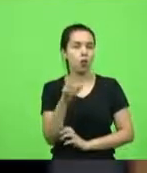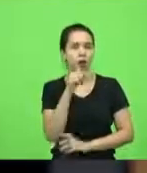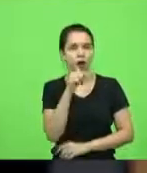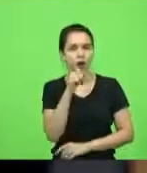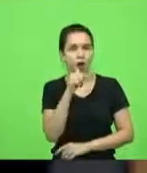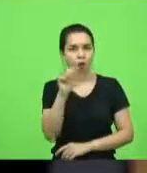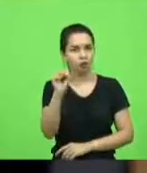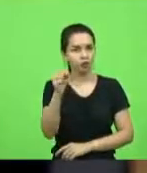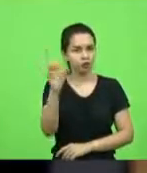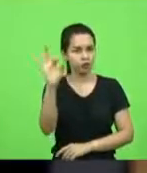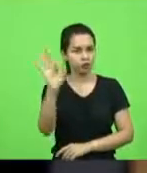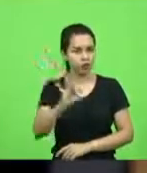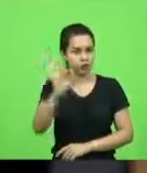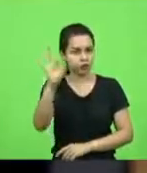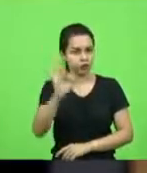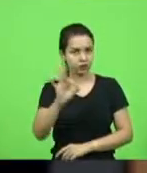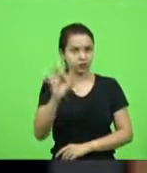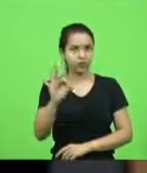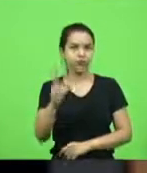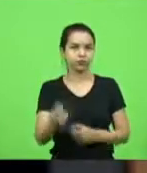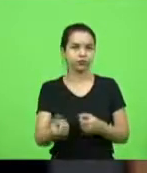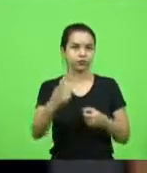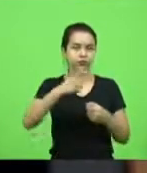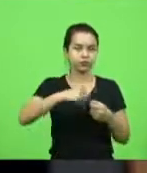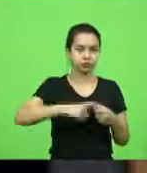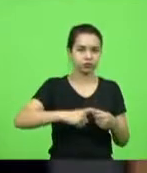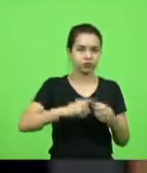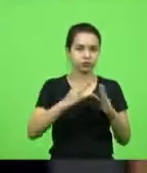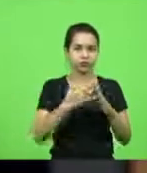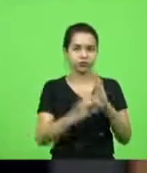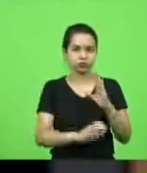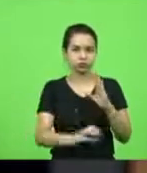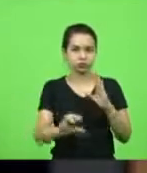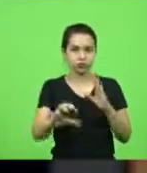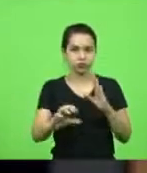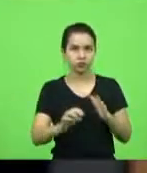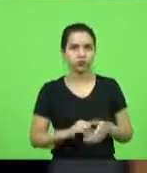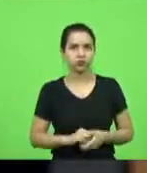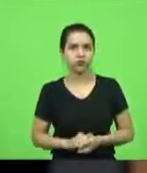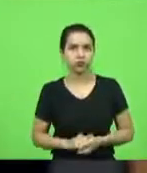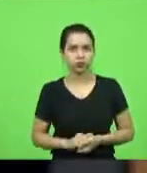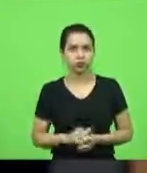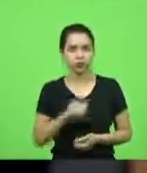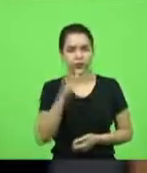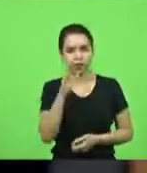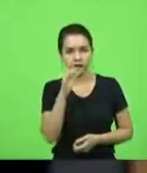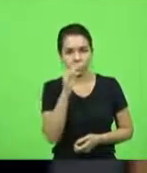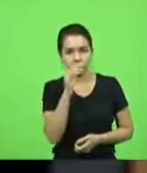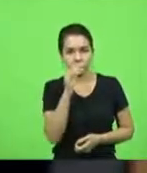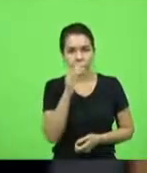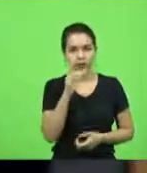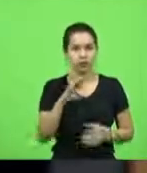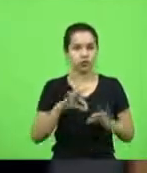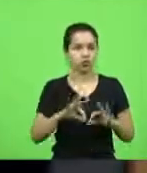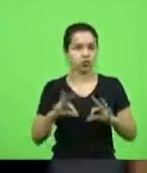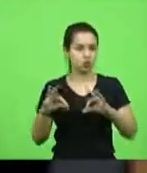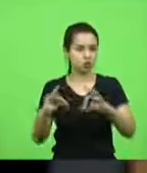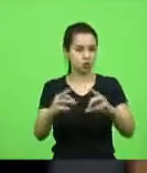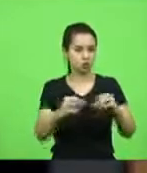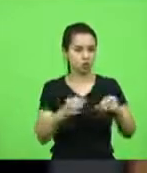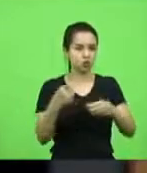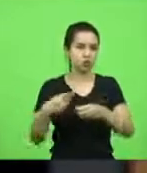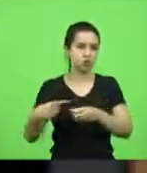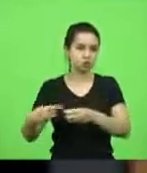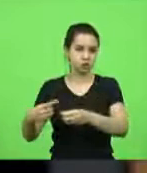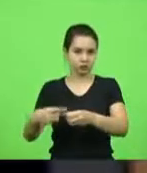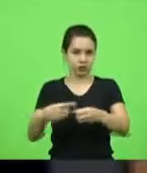por cento retornem à em forma de esgoto então a casan em todos os municípios